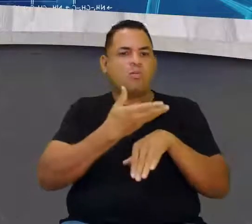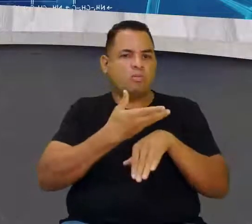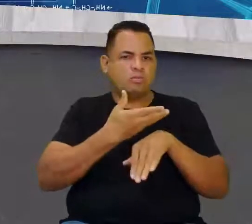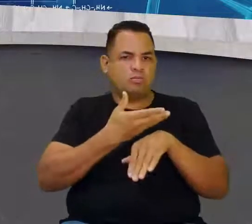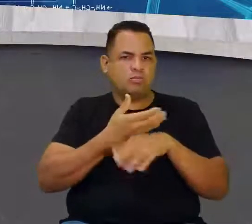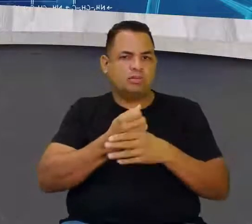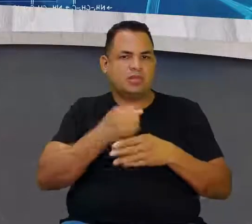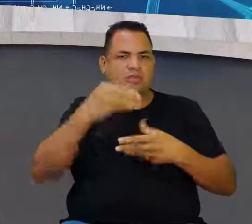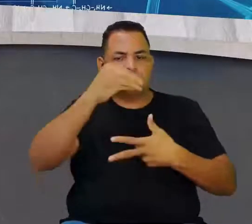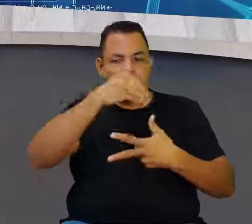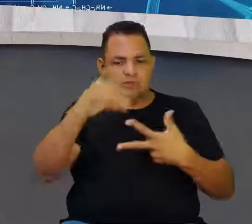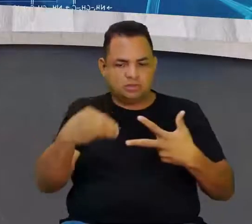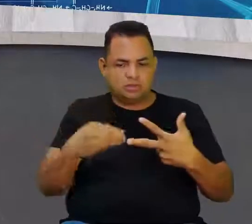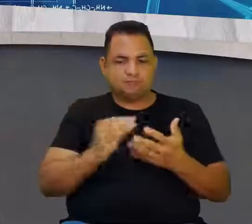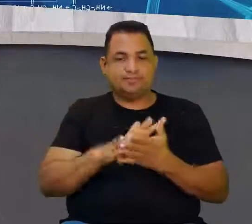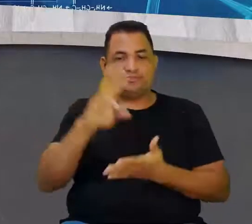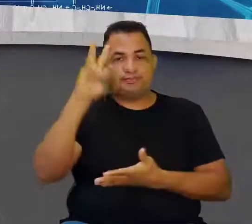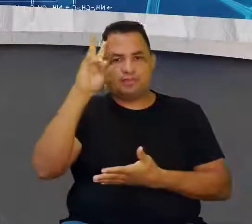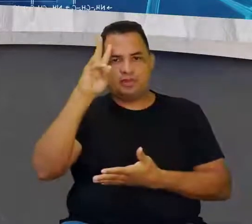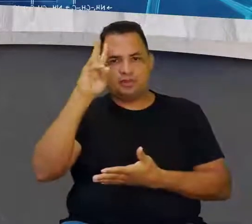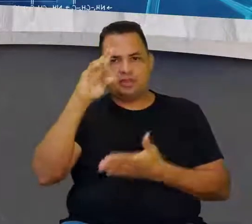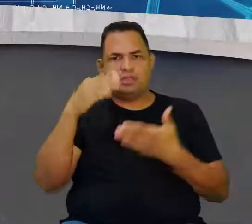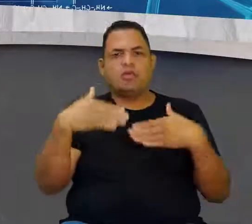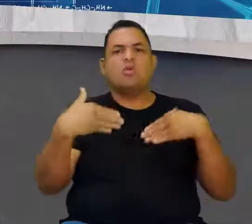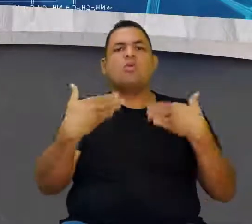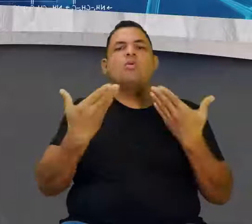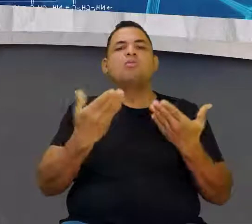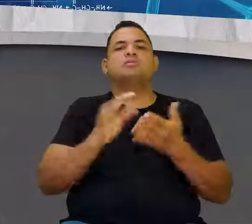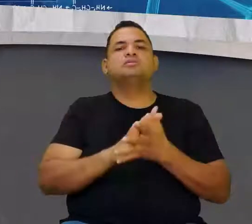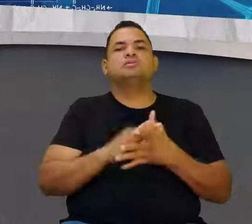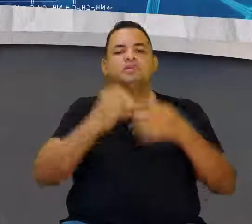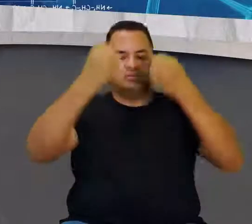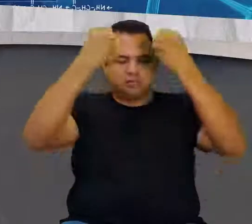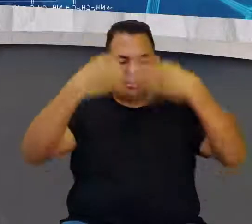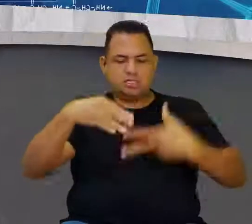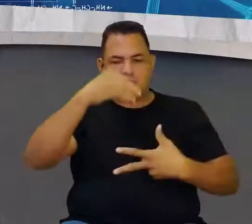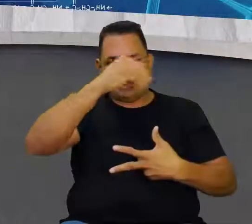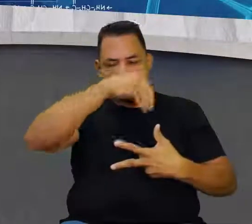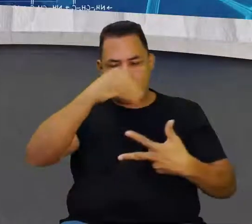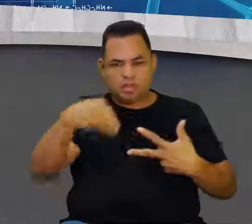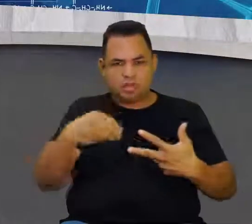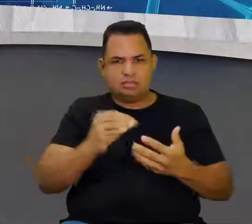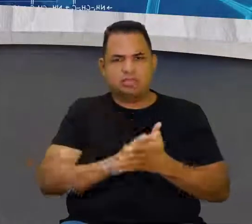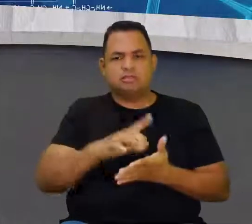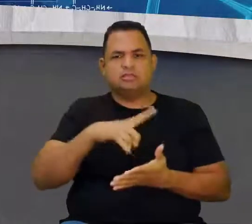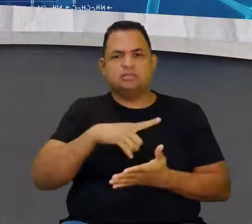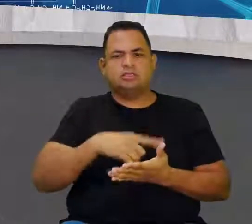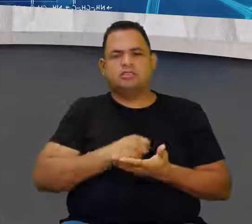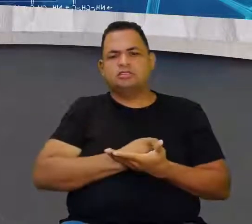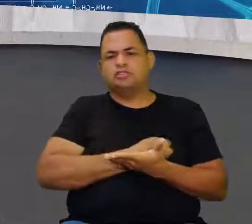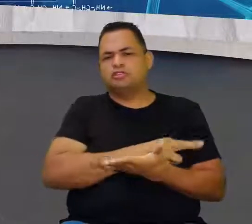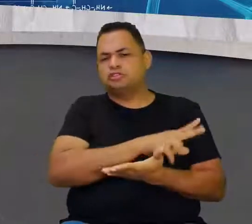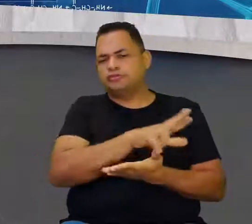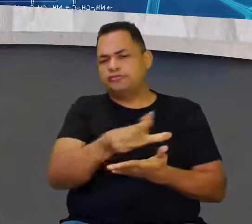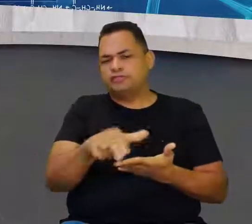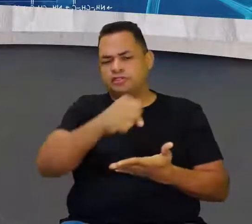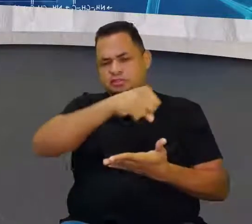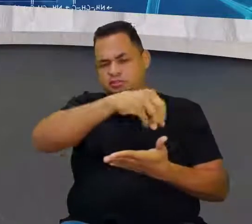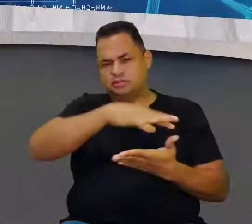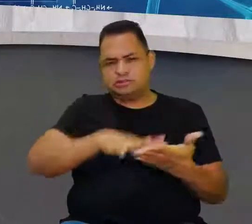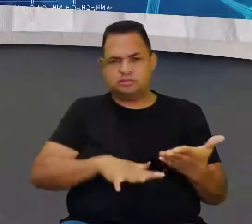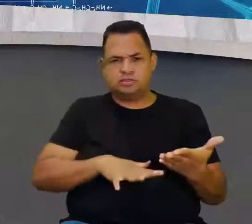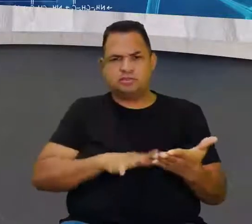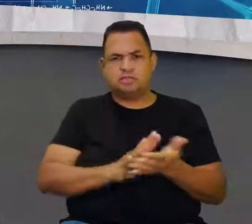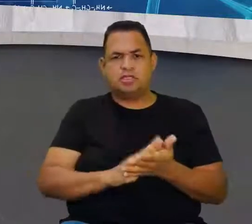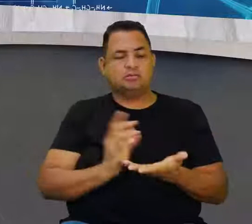Enem. Lembrem-se, como a gente está falando de Enem, com certeza vai cair muitas questões que não sejam somente